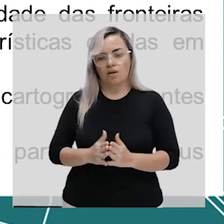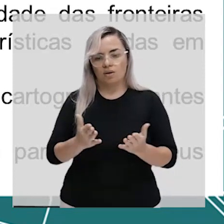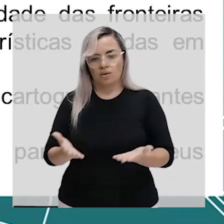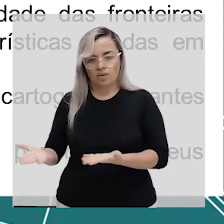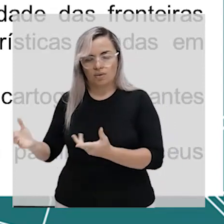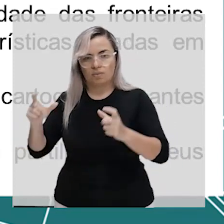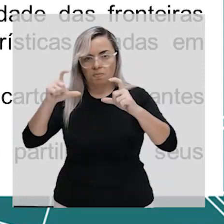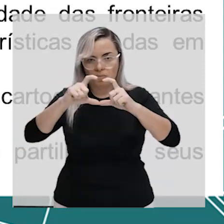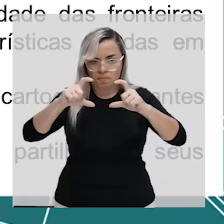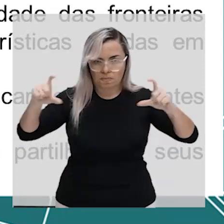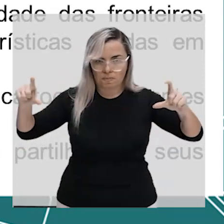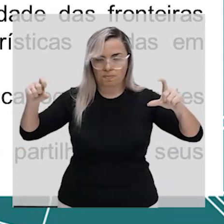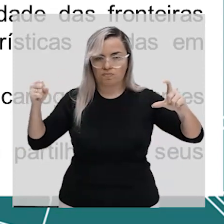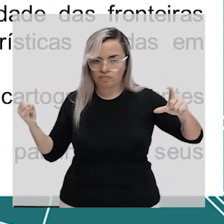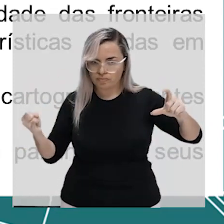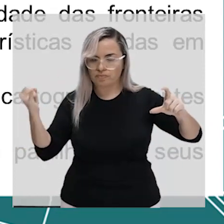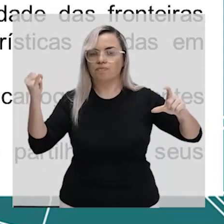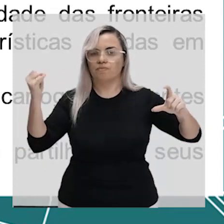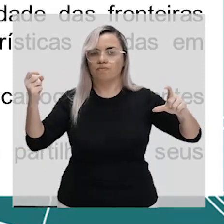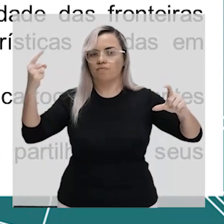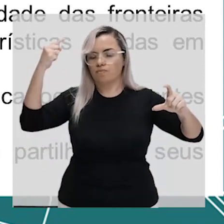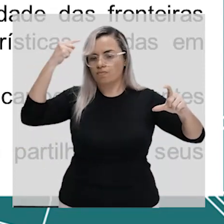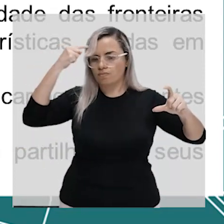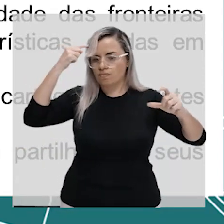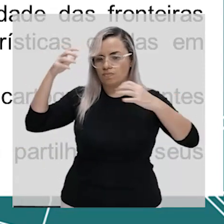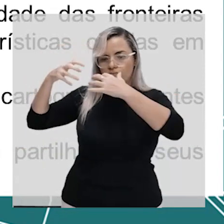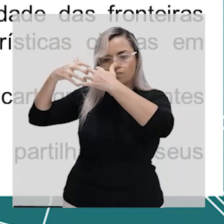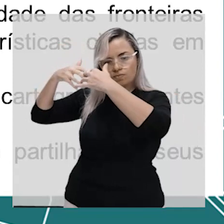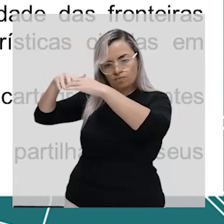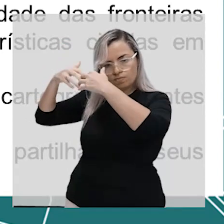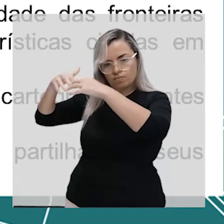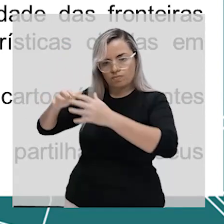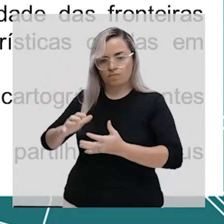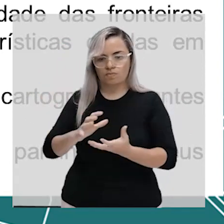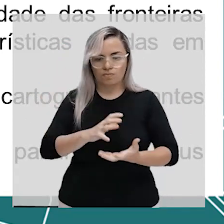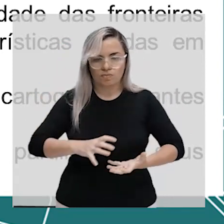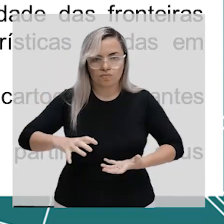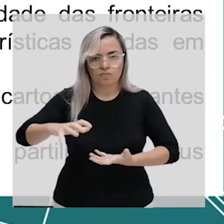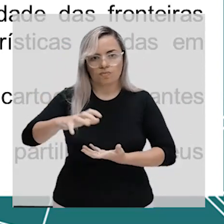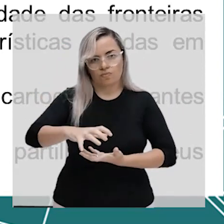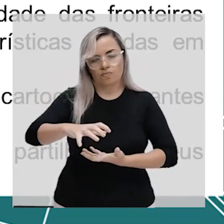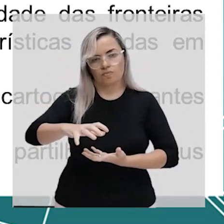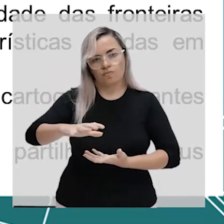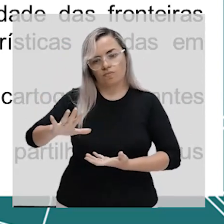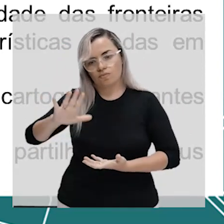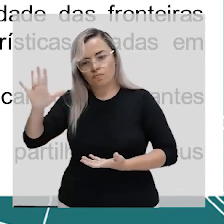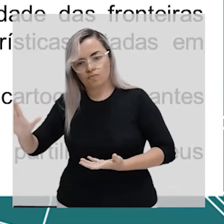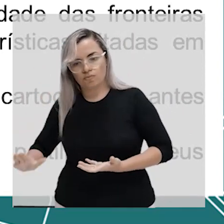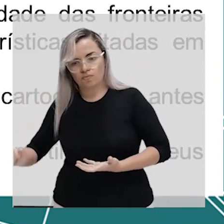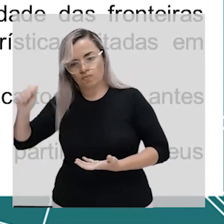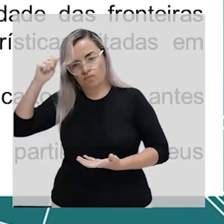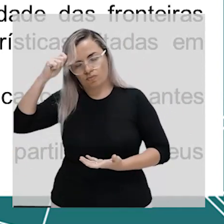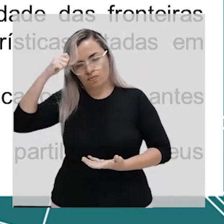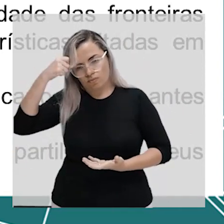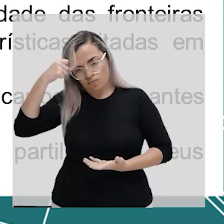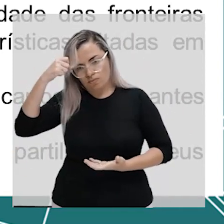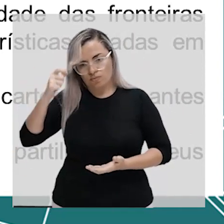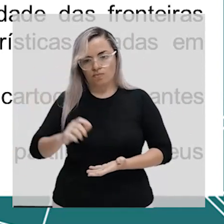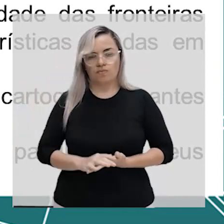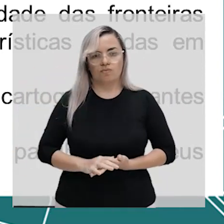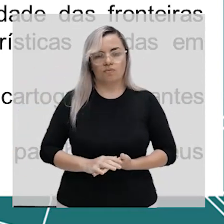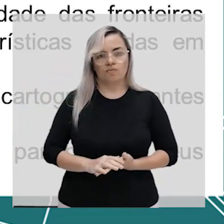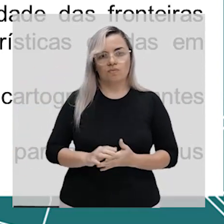pensar o fragmento. O continente africano, em seu conjunto, apresenta